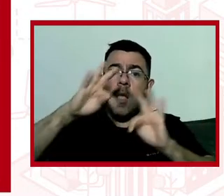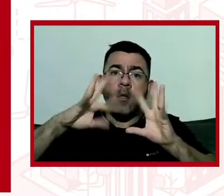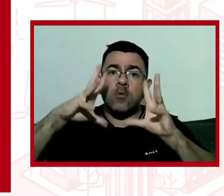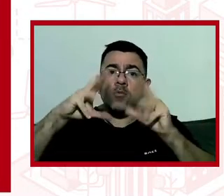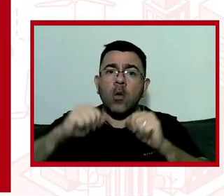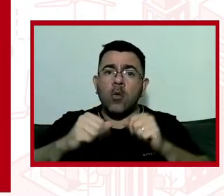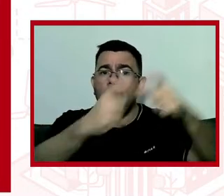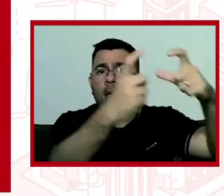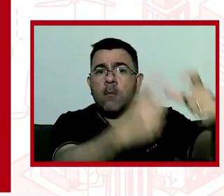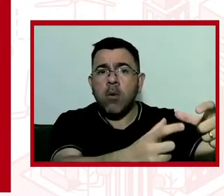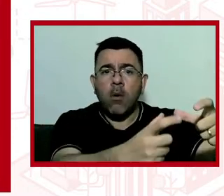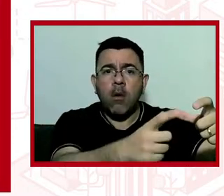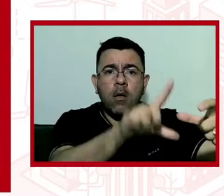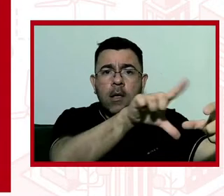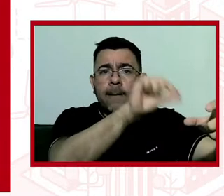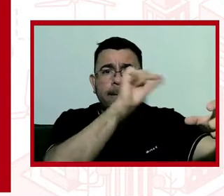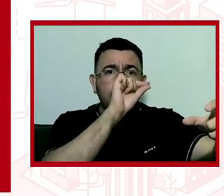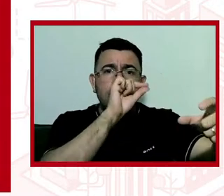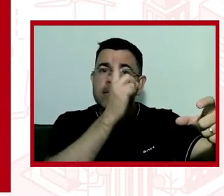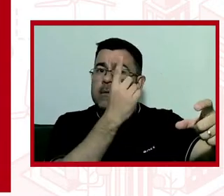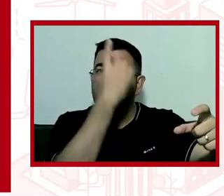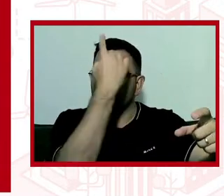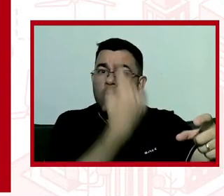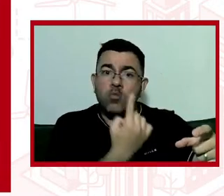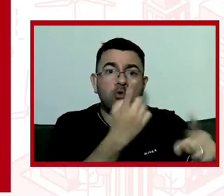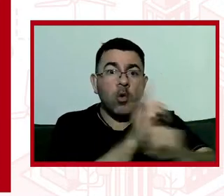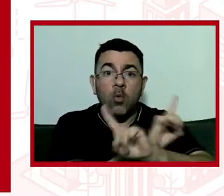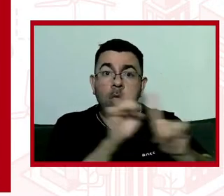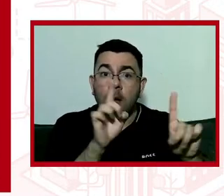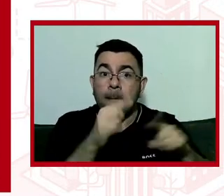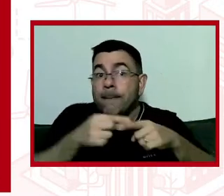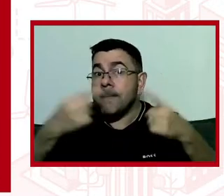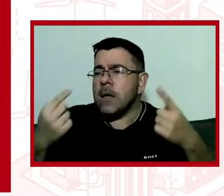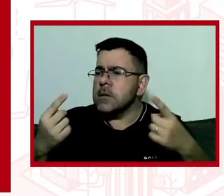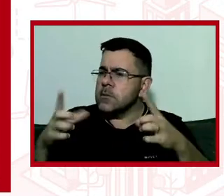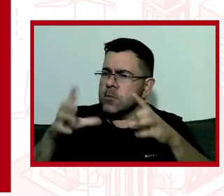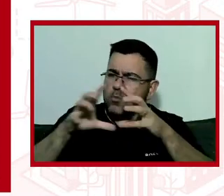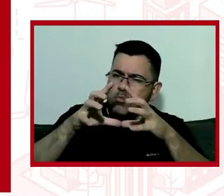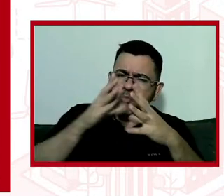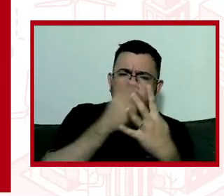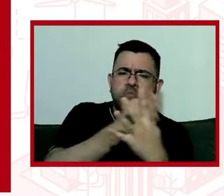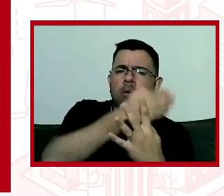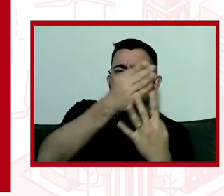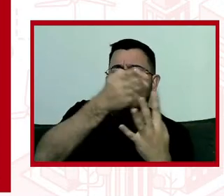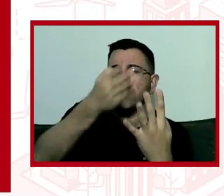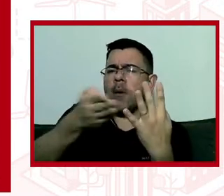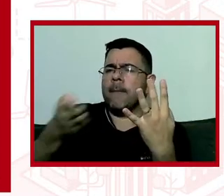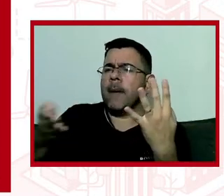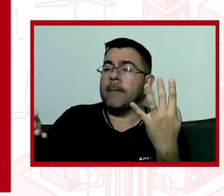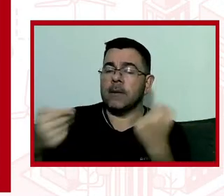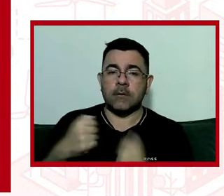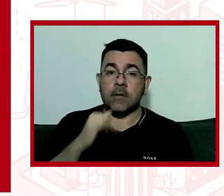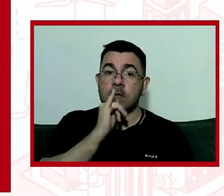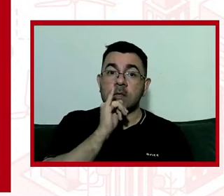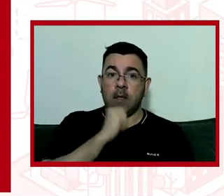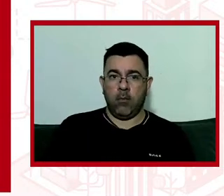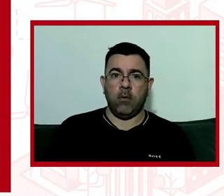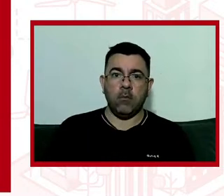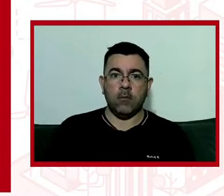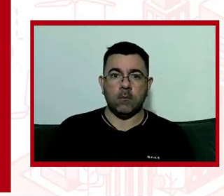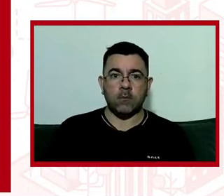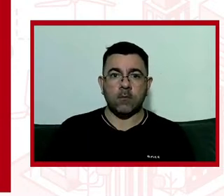cidade que você vai est contemplando e aqui eu dou um exemplo a gente contratou 40